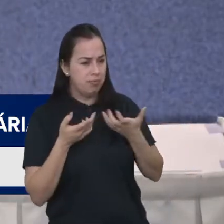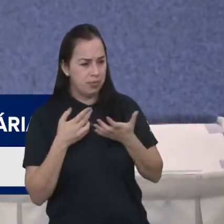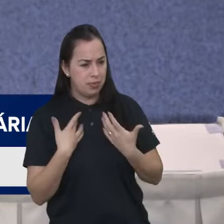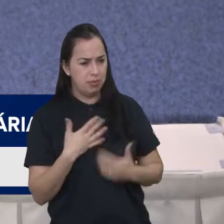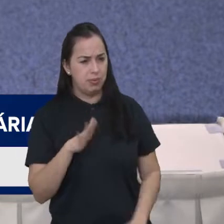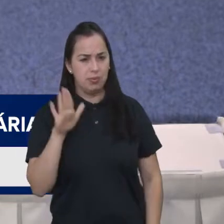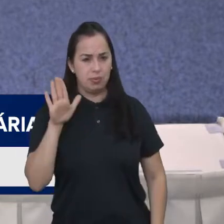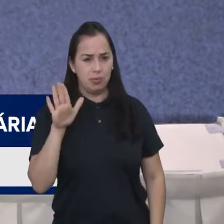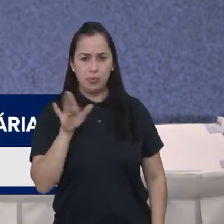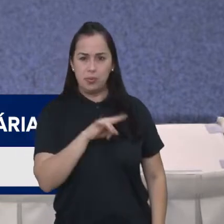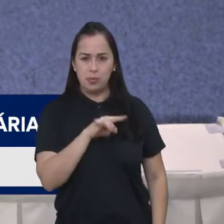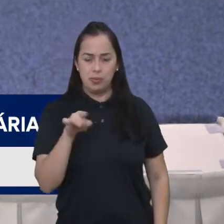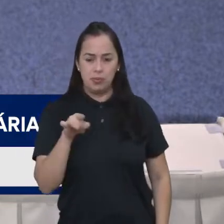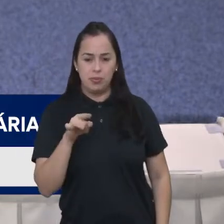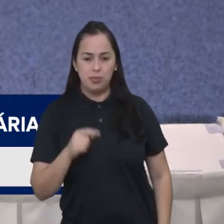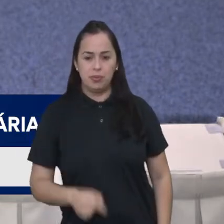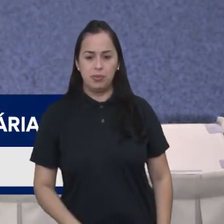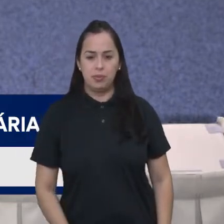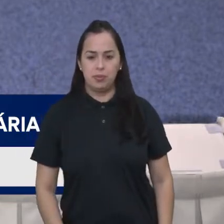Alguém?